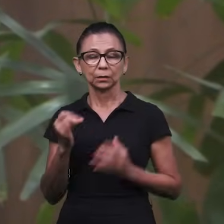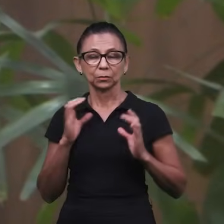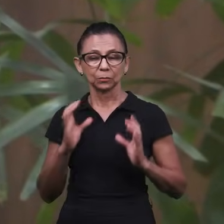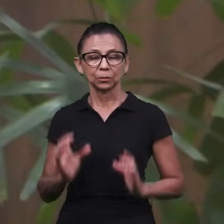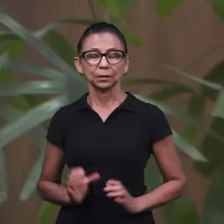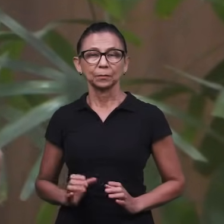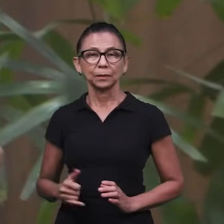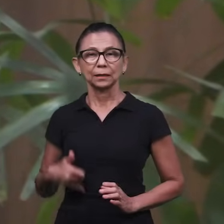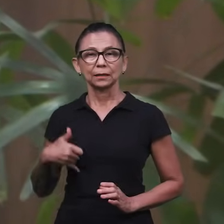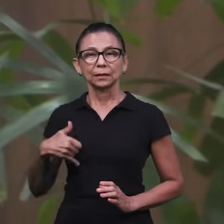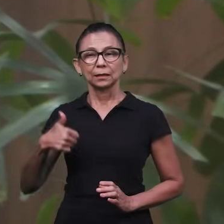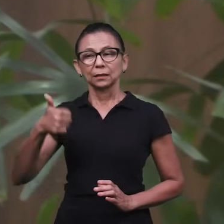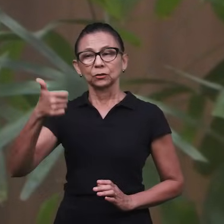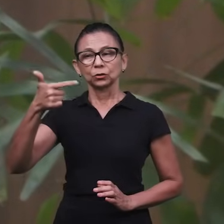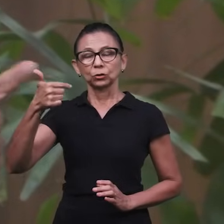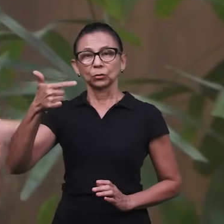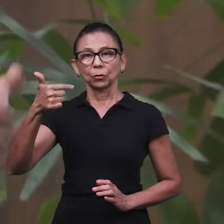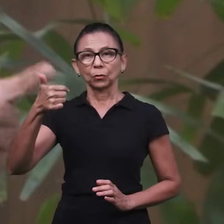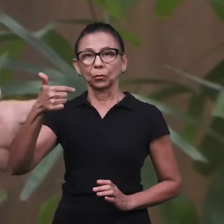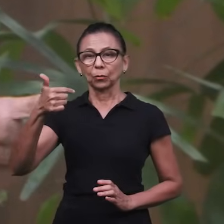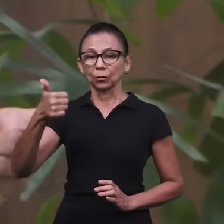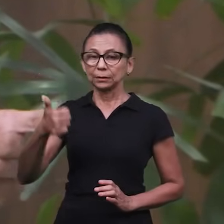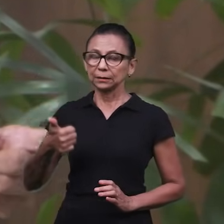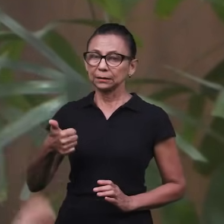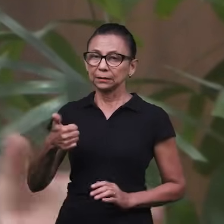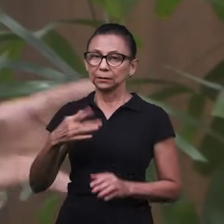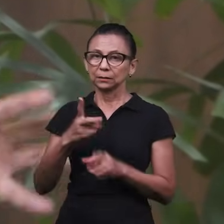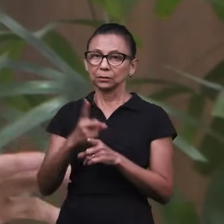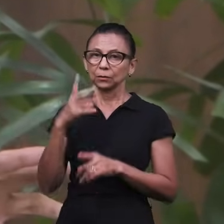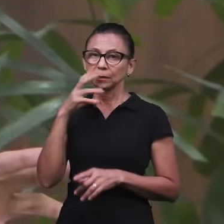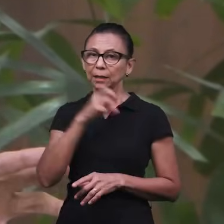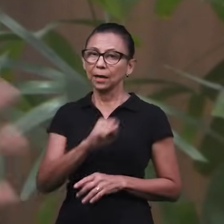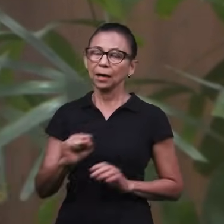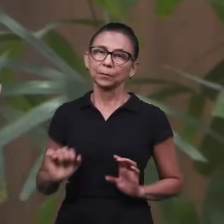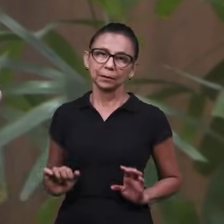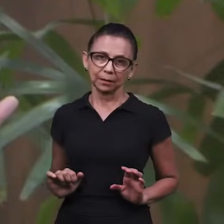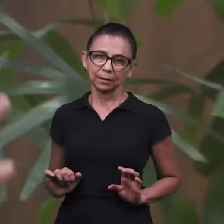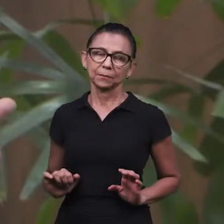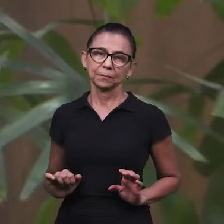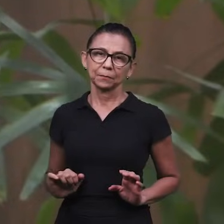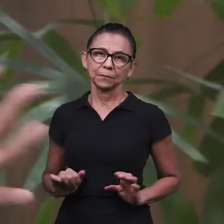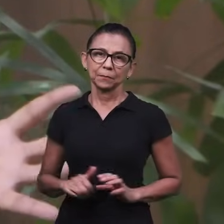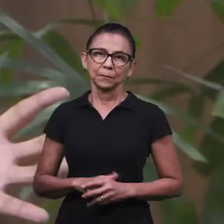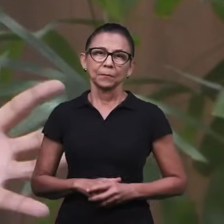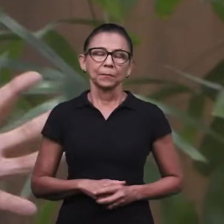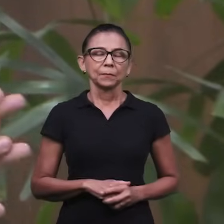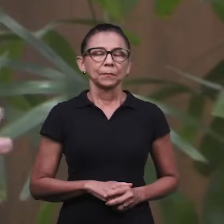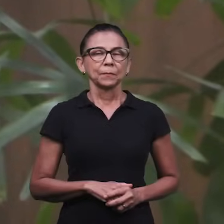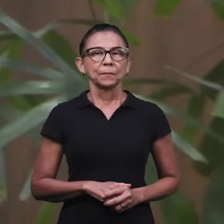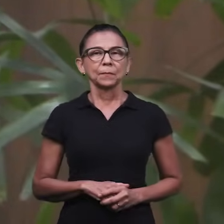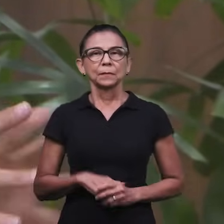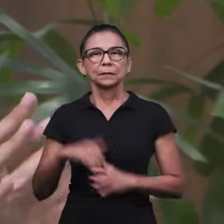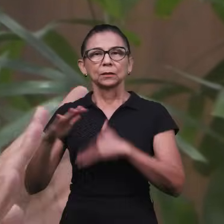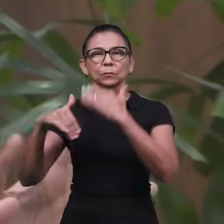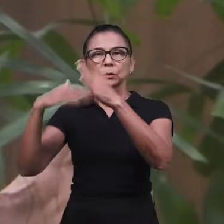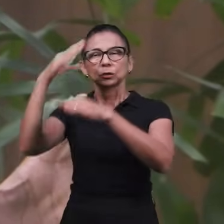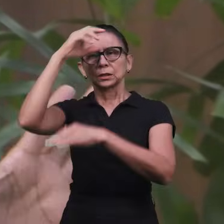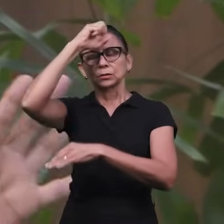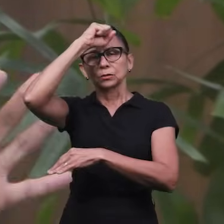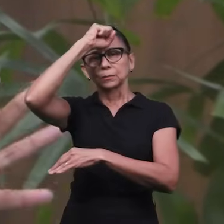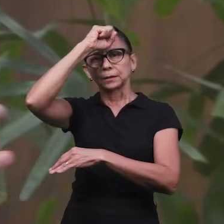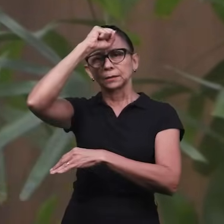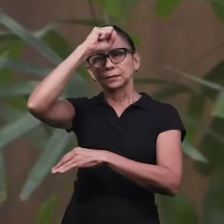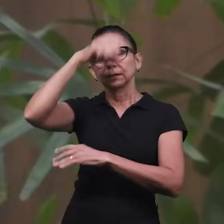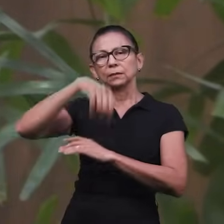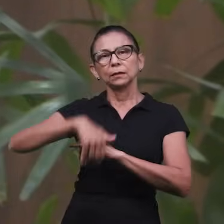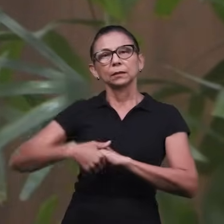que impactam muito o processo de aprendizagem. O processo de aprendizagem impacta o sujeito, porque vai dizer de você e de quem você vai ser no futuro muito. Tem